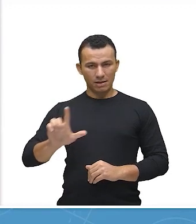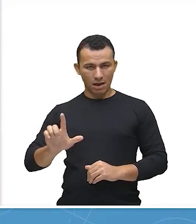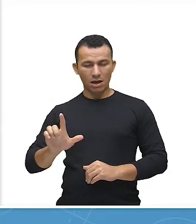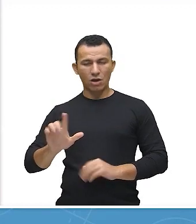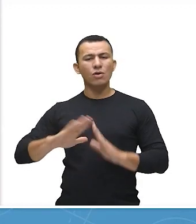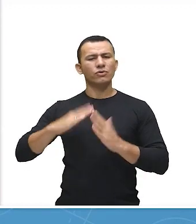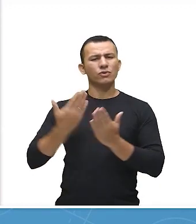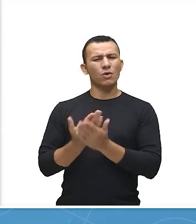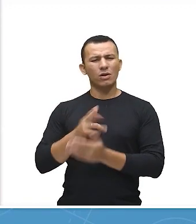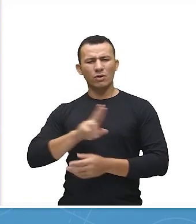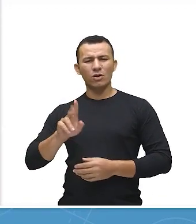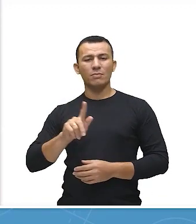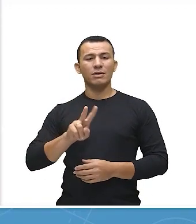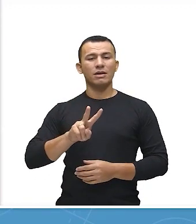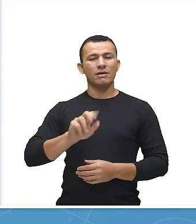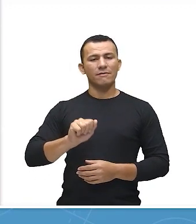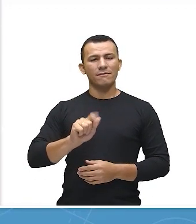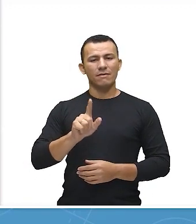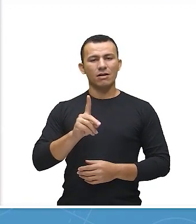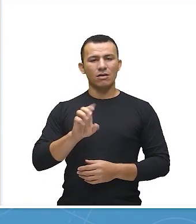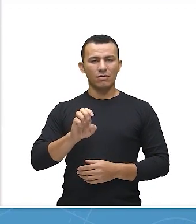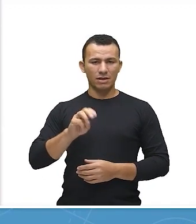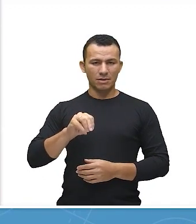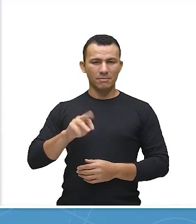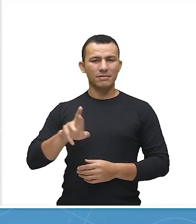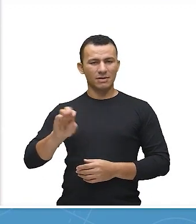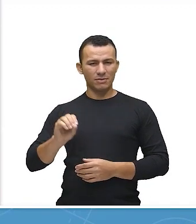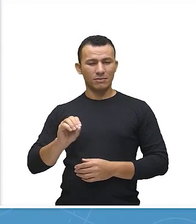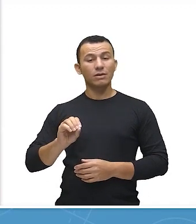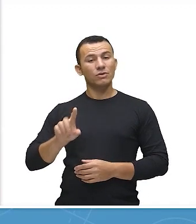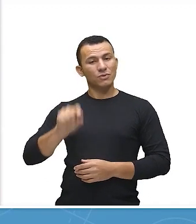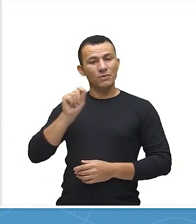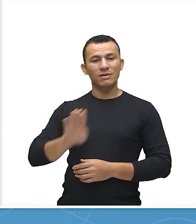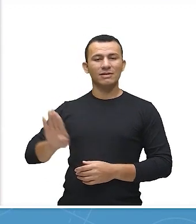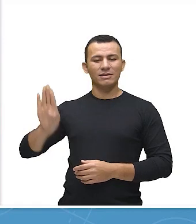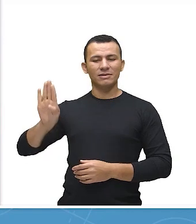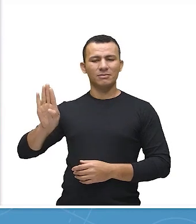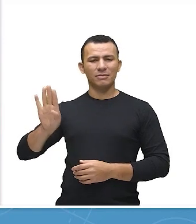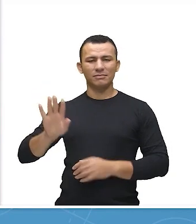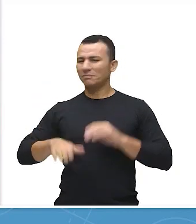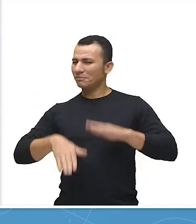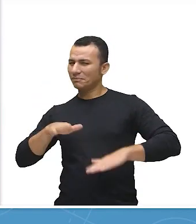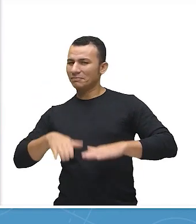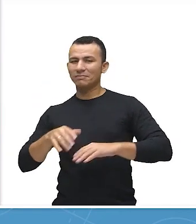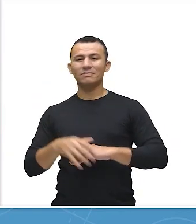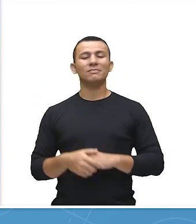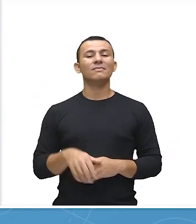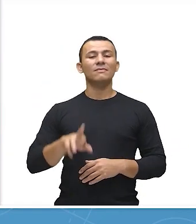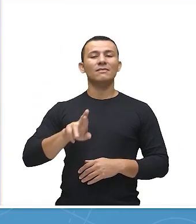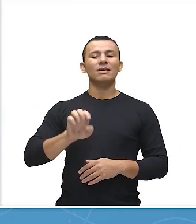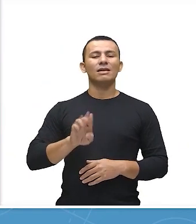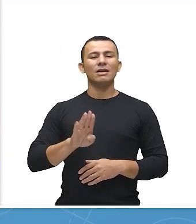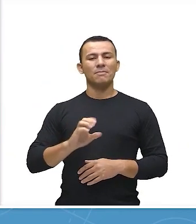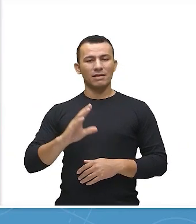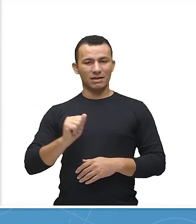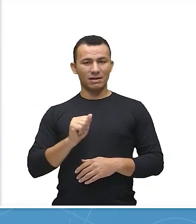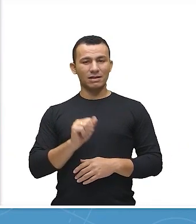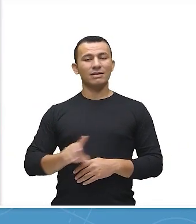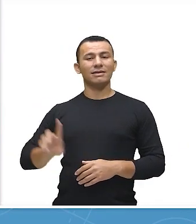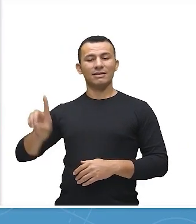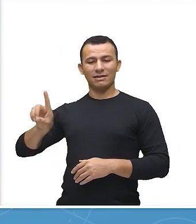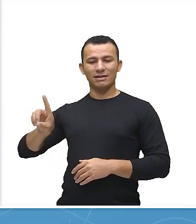cada sociedade ela vai ter uma produção artística diferente. Então, vamos lá ver o que vocês responderam, que eu estou ansiosa para ver.